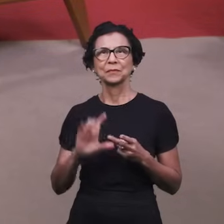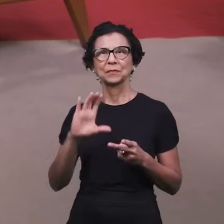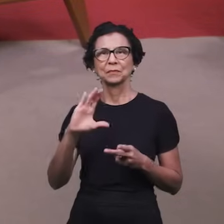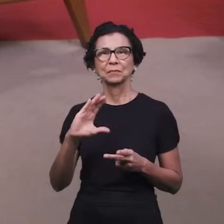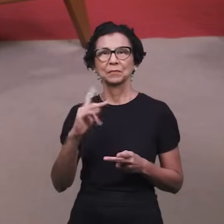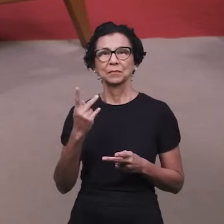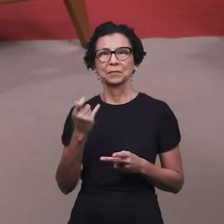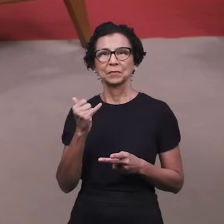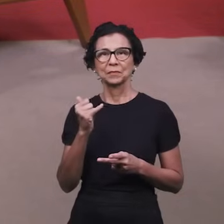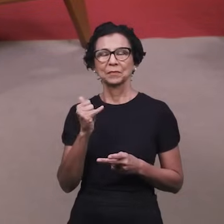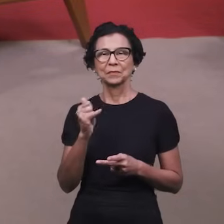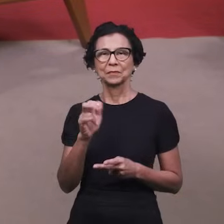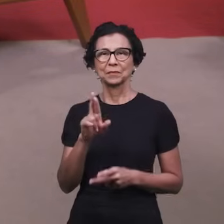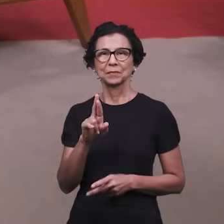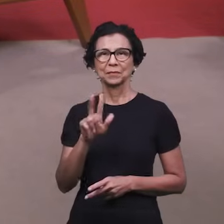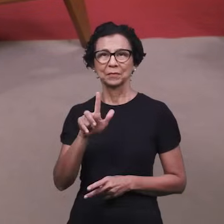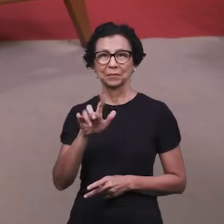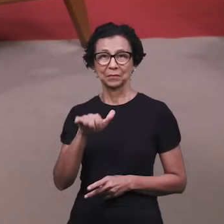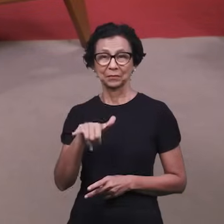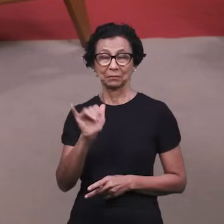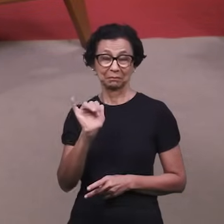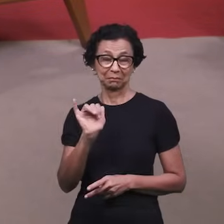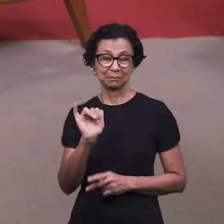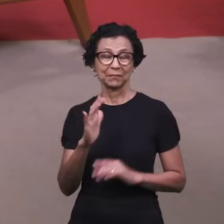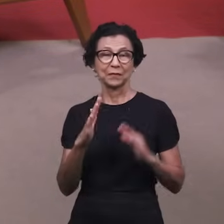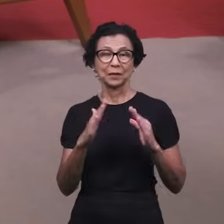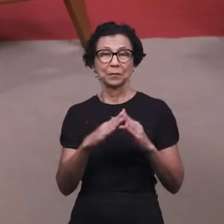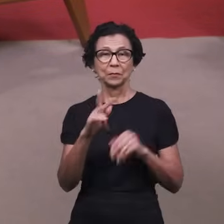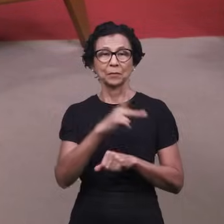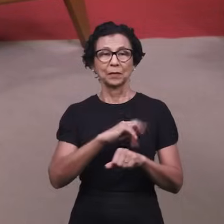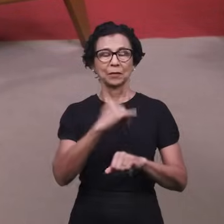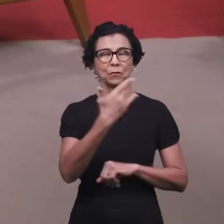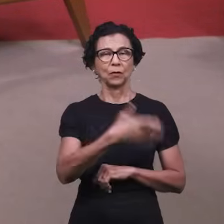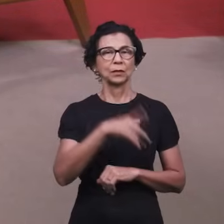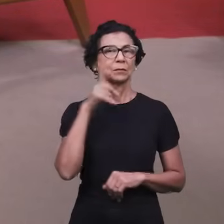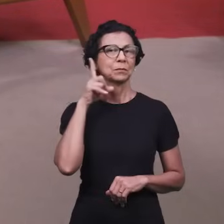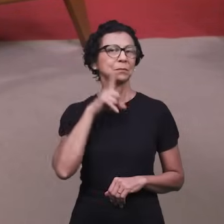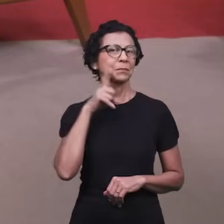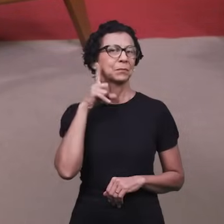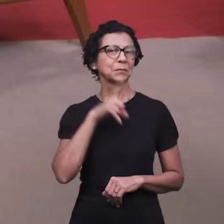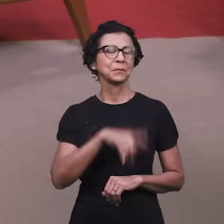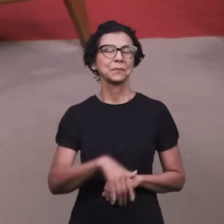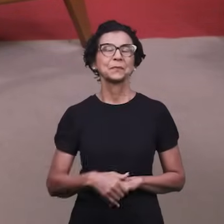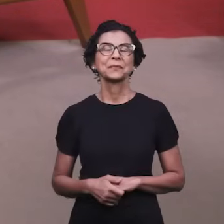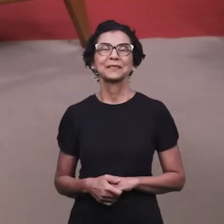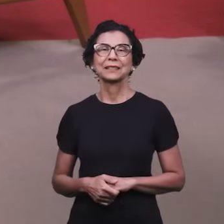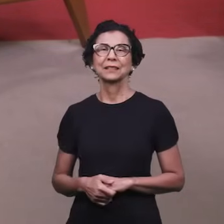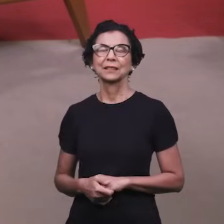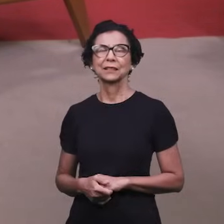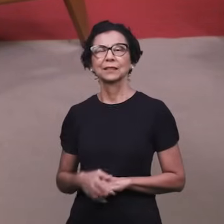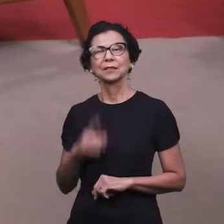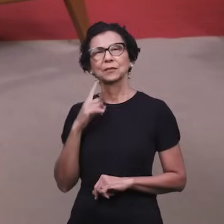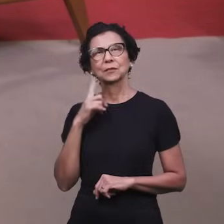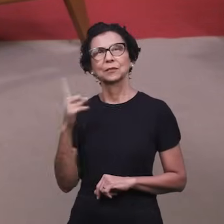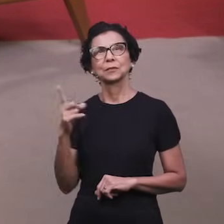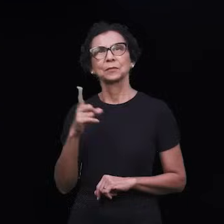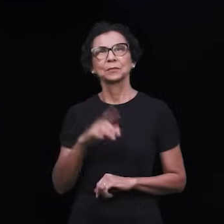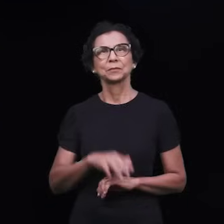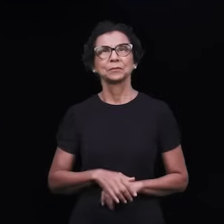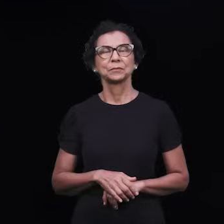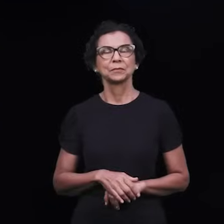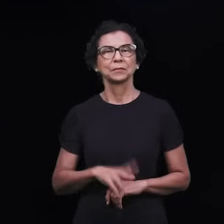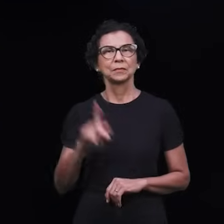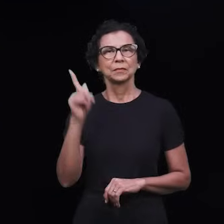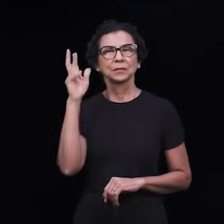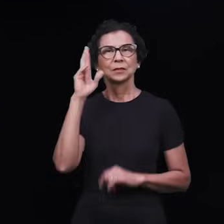Paulino. Shirley mora nos Estados Unidos, em Hartford, estado de Connecticut, Estados Unidos, e ela mandou também uma mensagem para nós. Vamos assistir. Pai